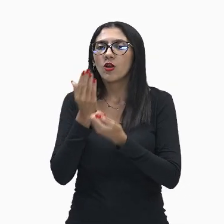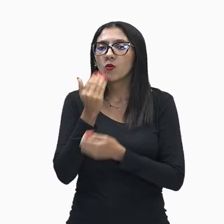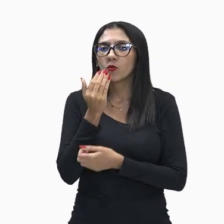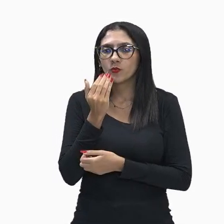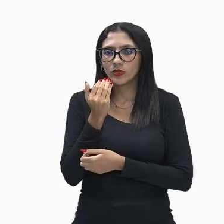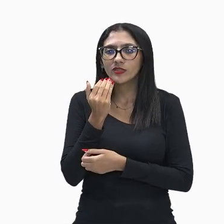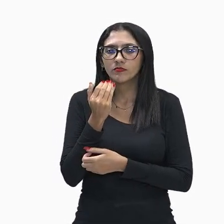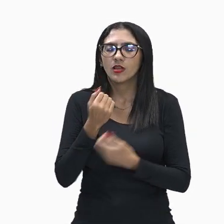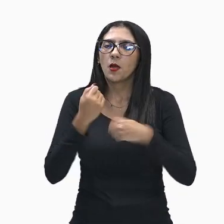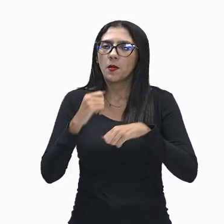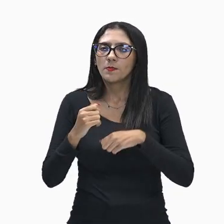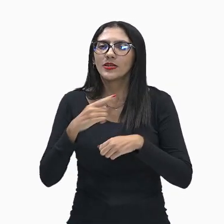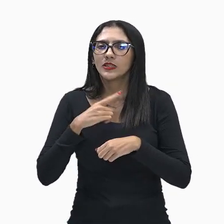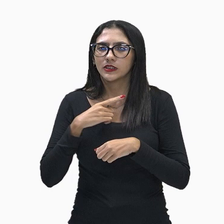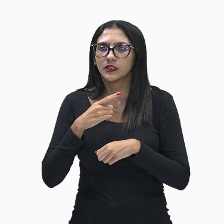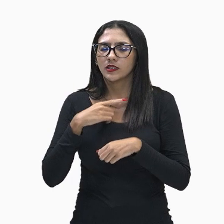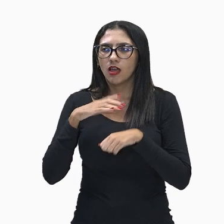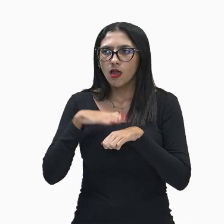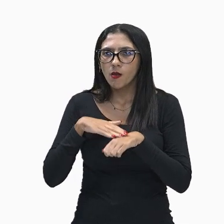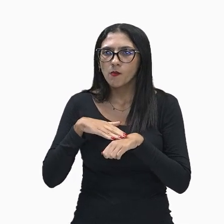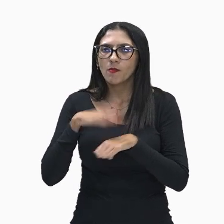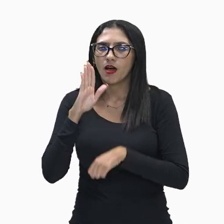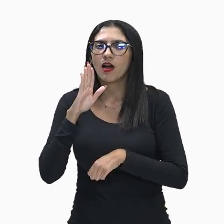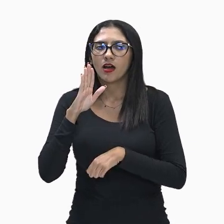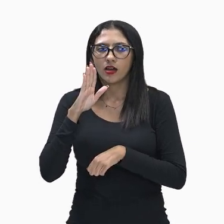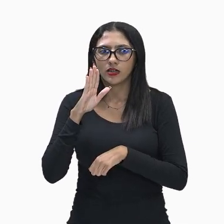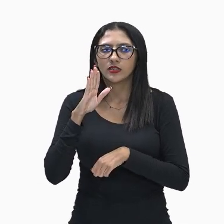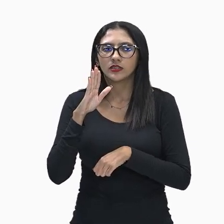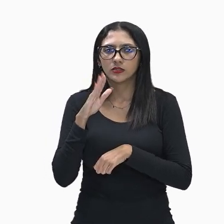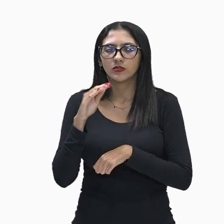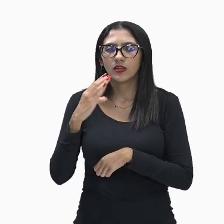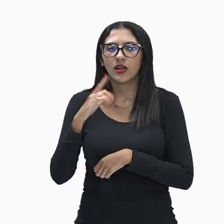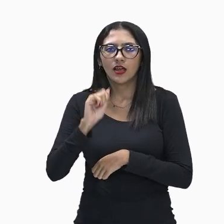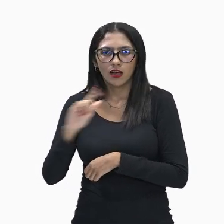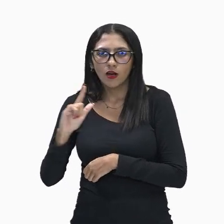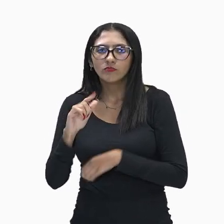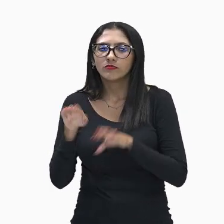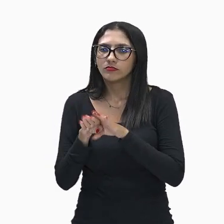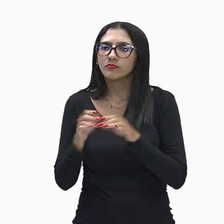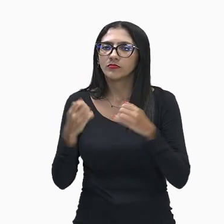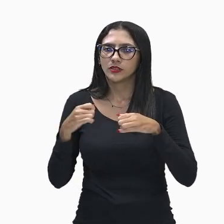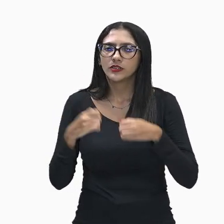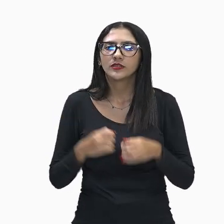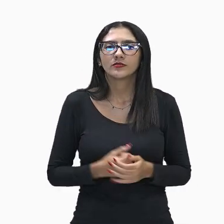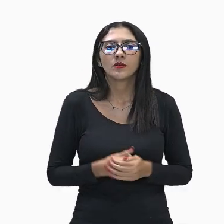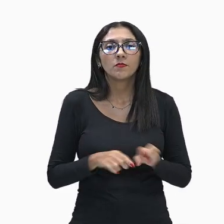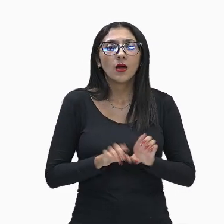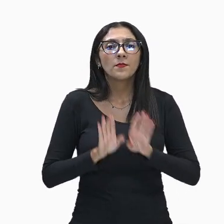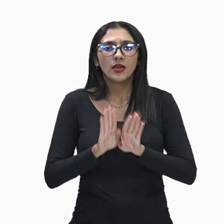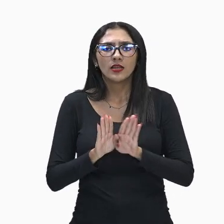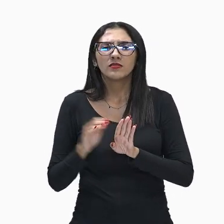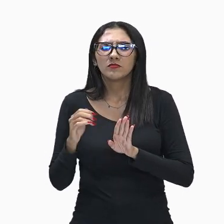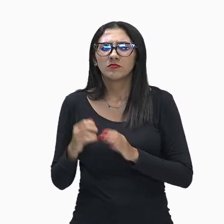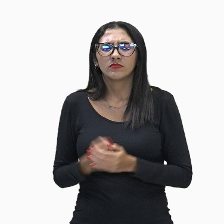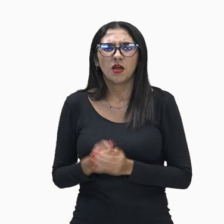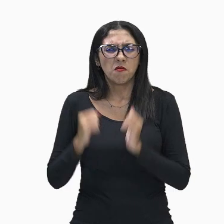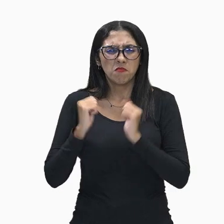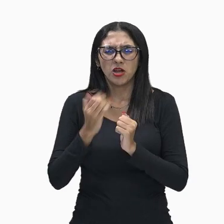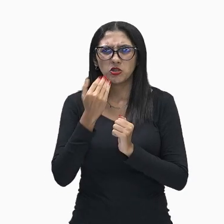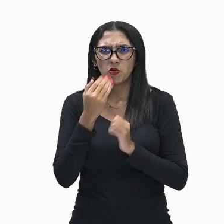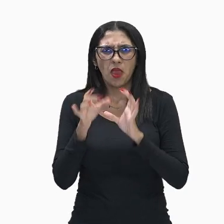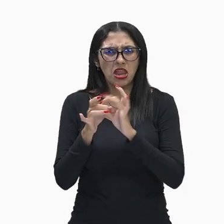um pouco mais calórica mas quando a gente fala mais calórica Olha só não quer dizer que tem que comer